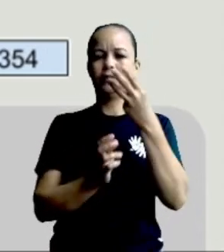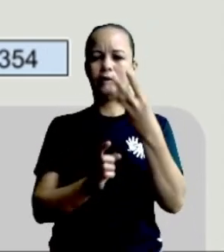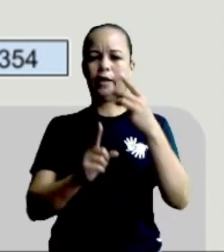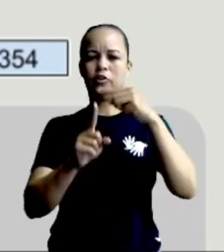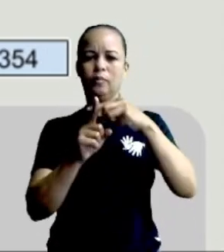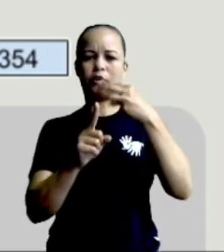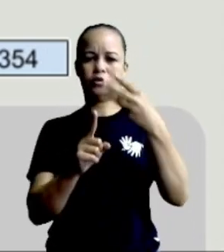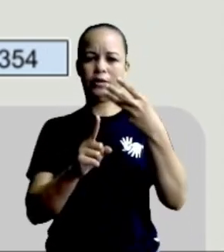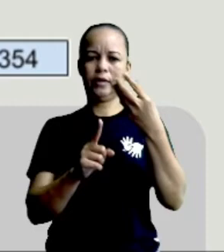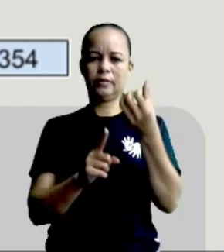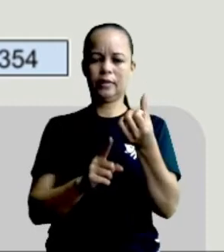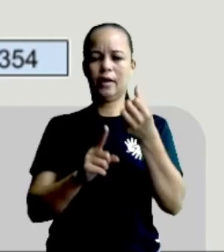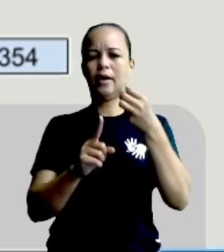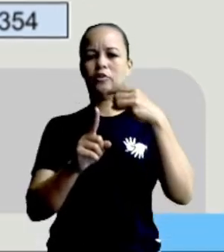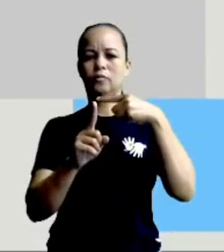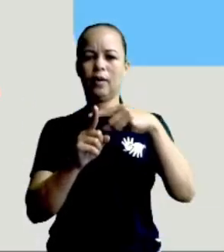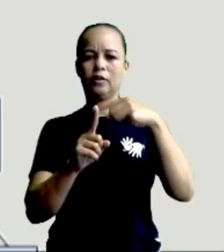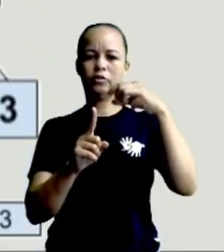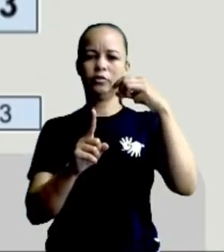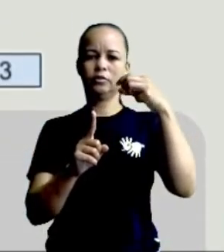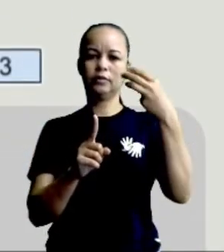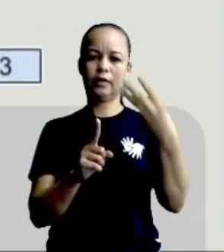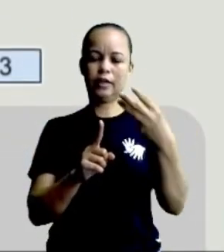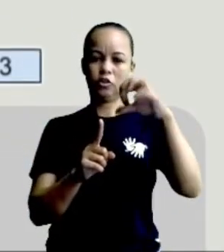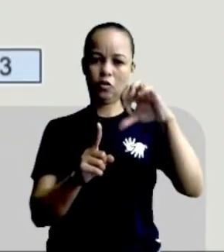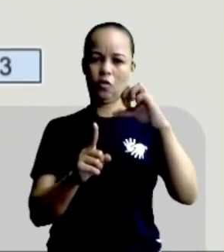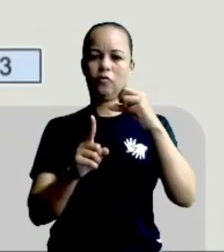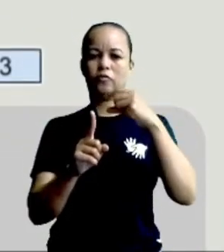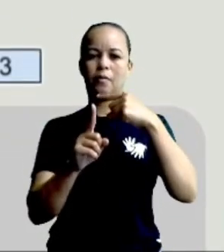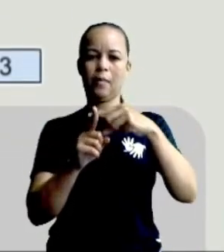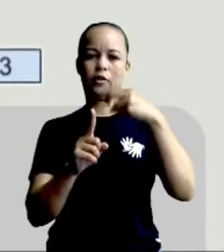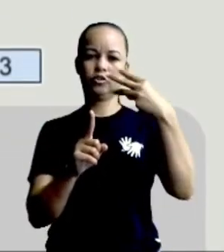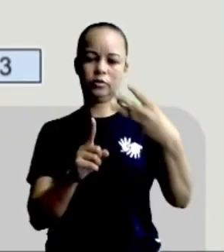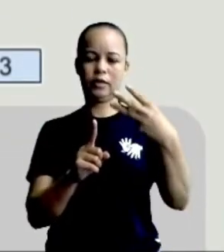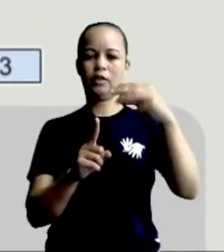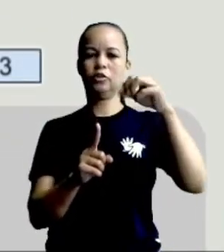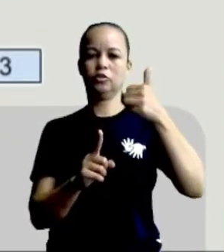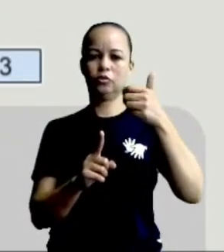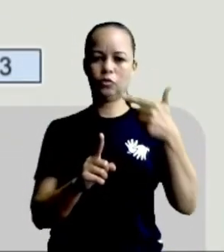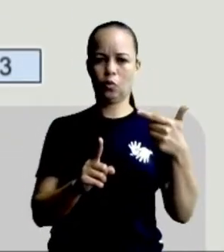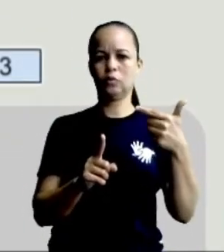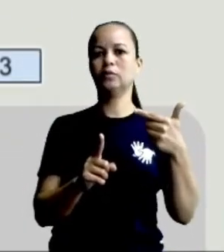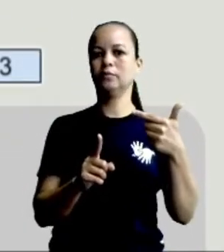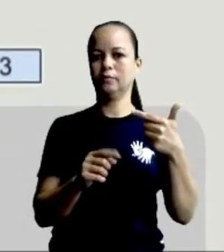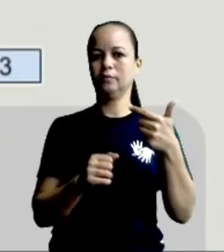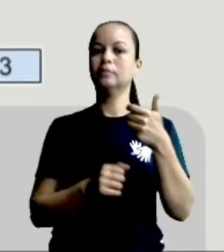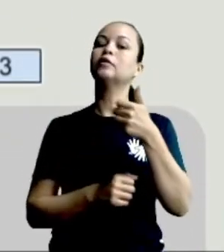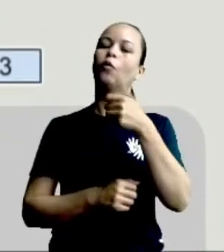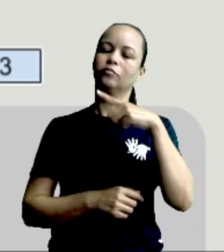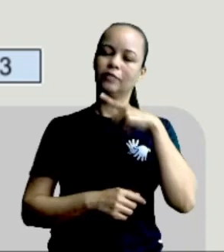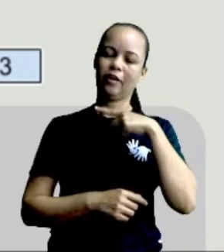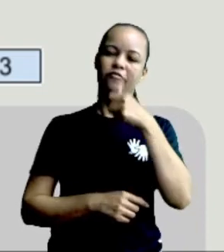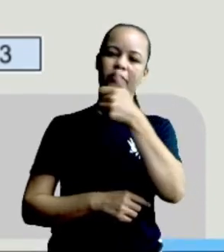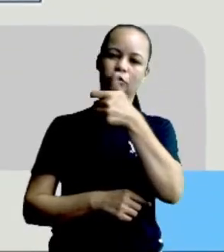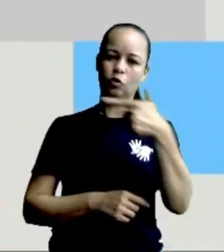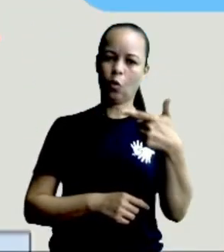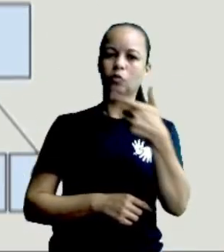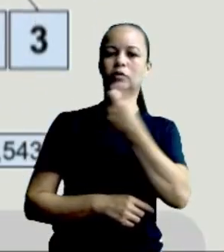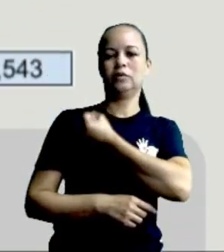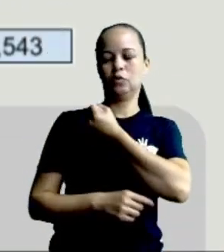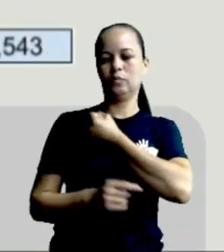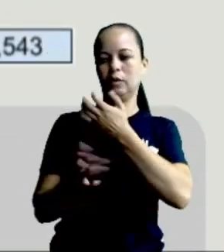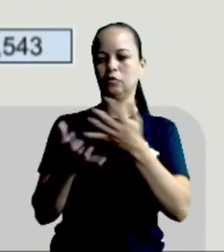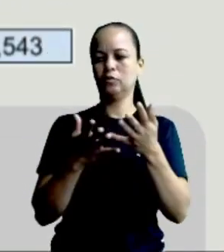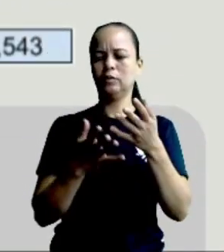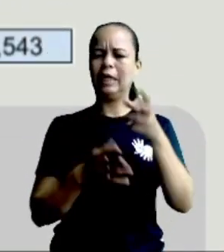9, mais 3, 12. Ocorreu a mesma coisa no 4? Sim, ocorreu. 12 números. E no 5?